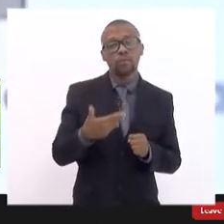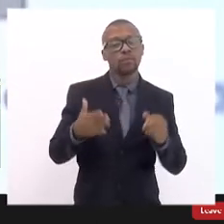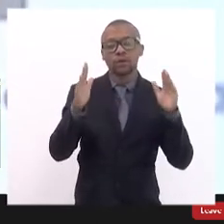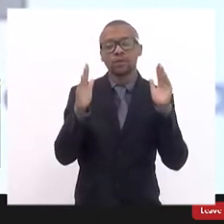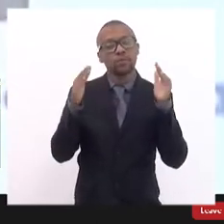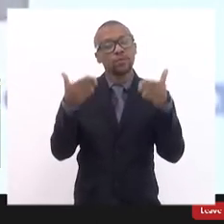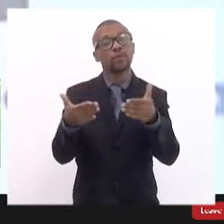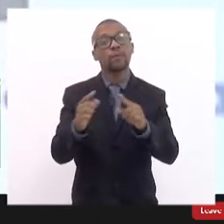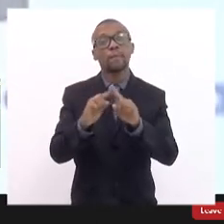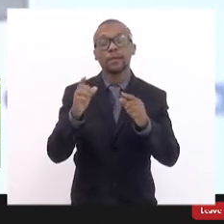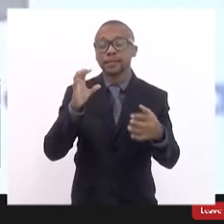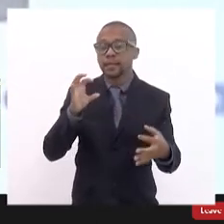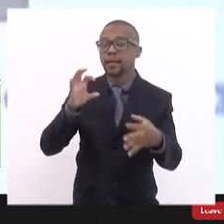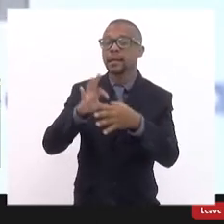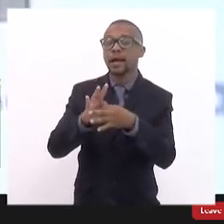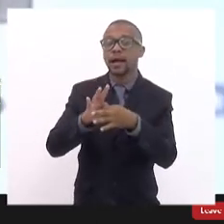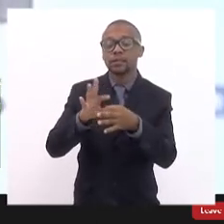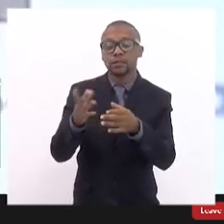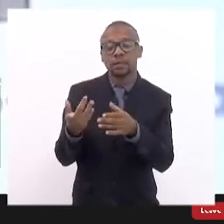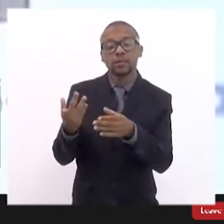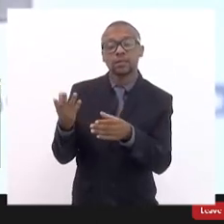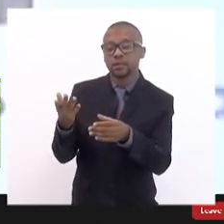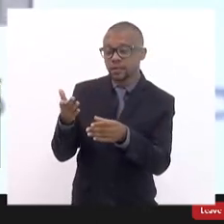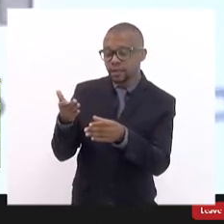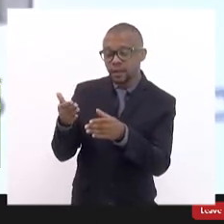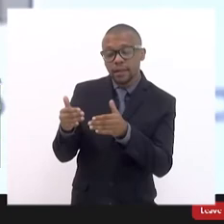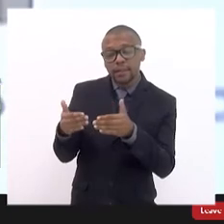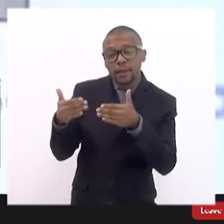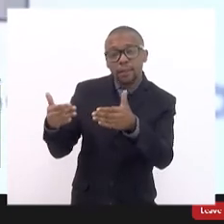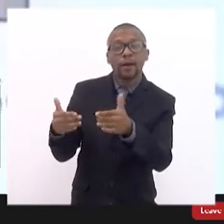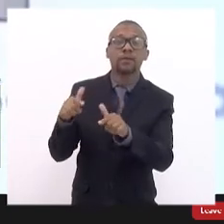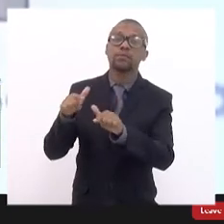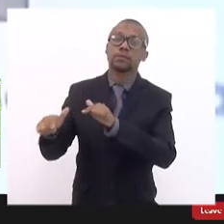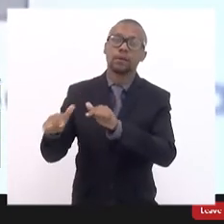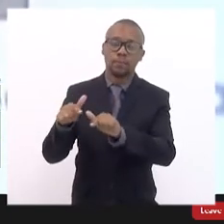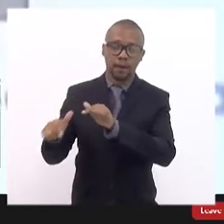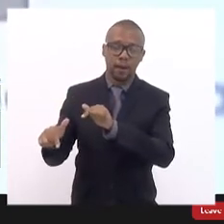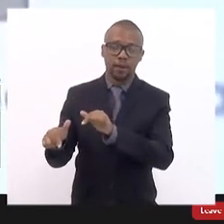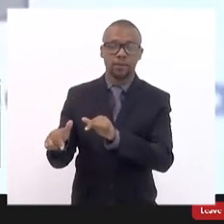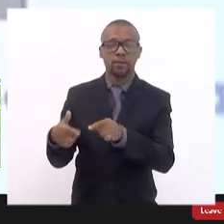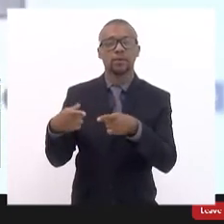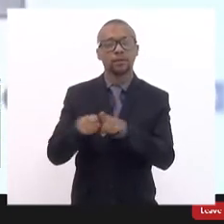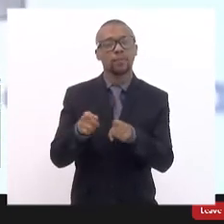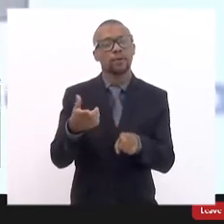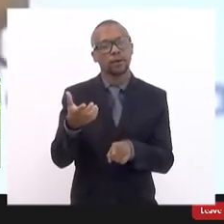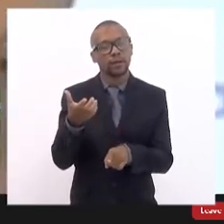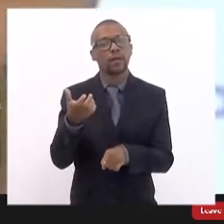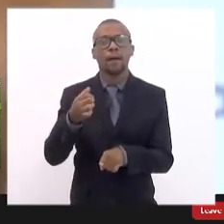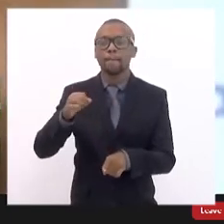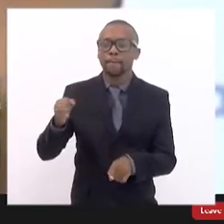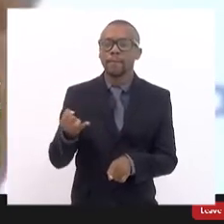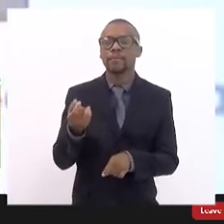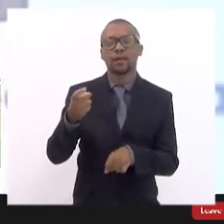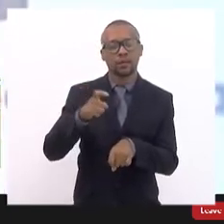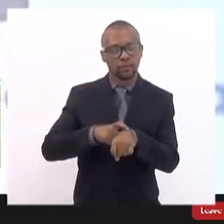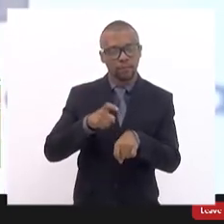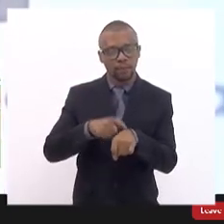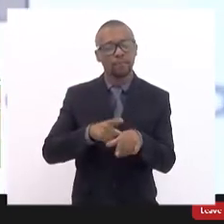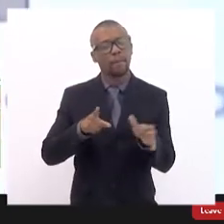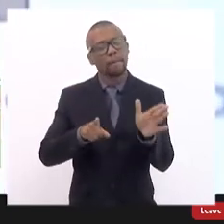que está ligada na pasta do trabalho, né? E eu queria até aproveitar esse momento para depois perguntar para o